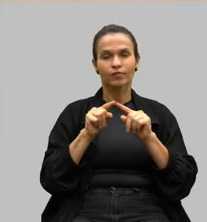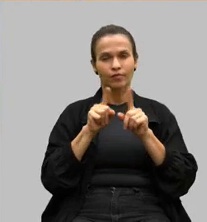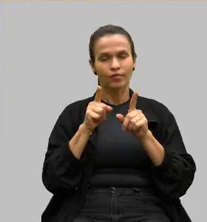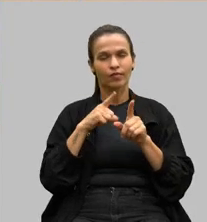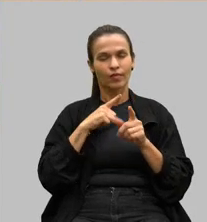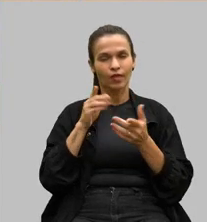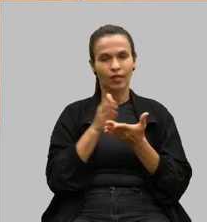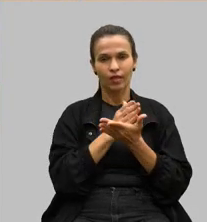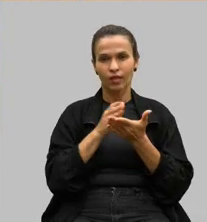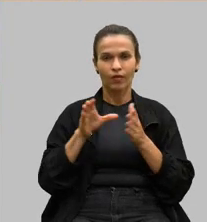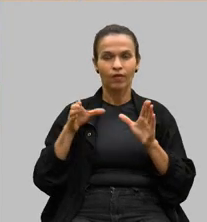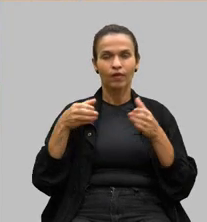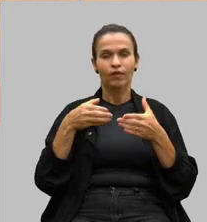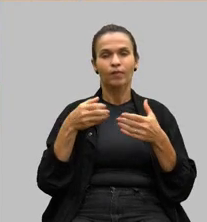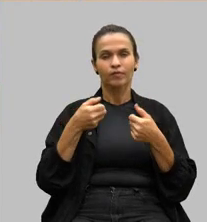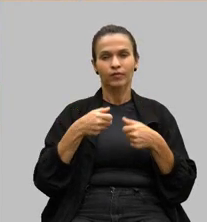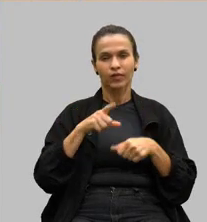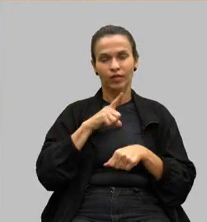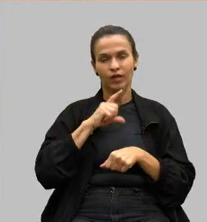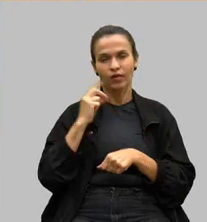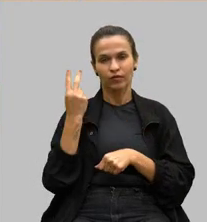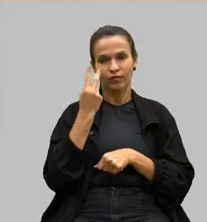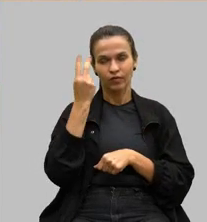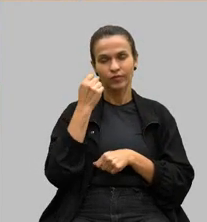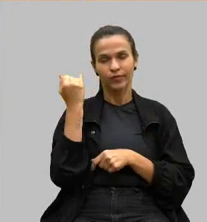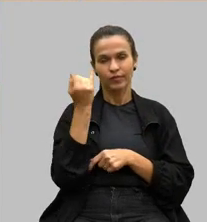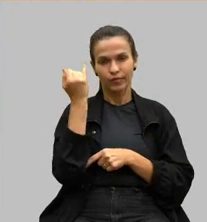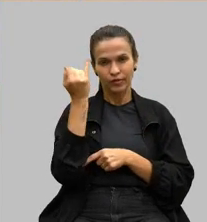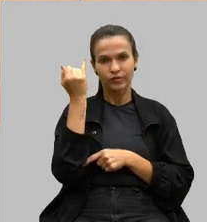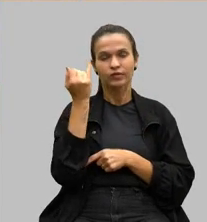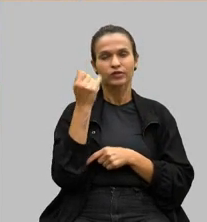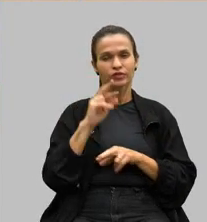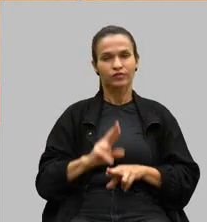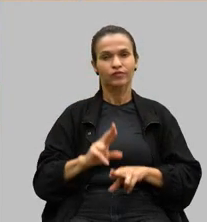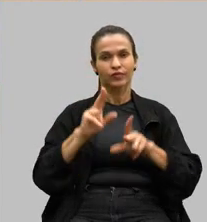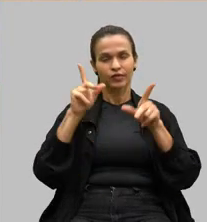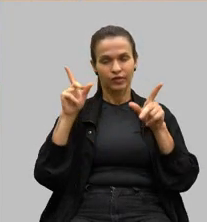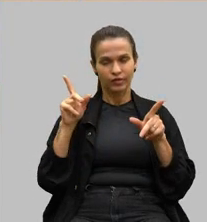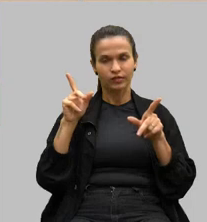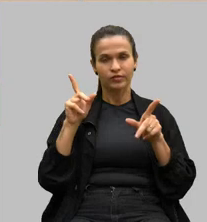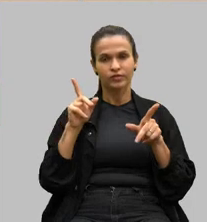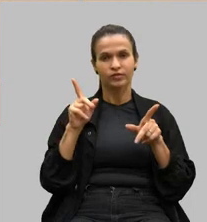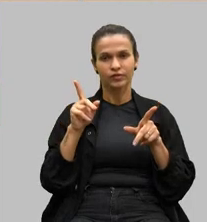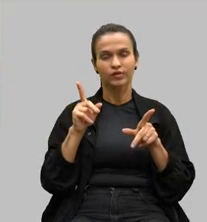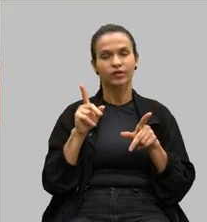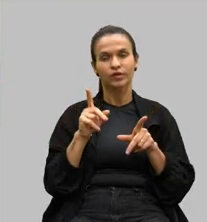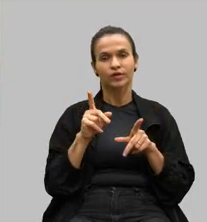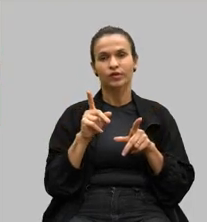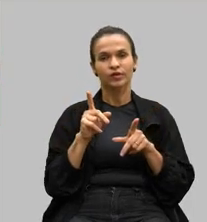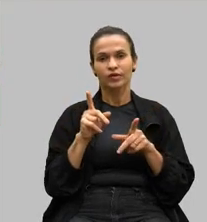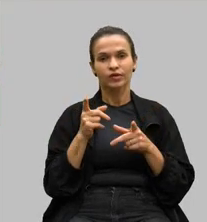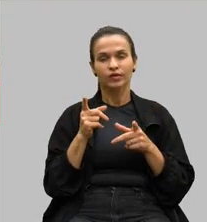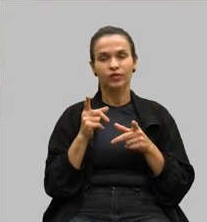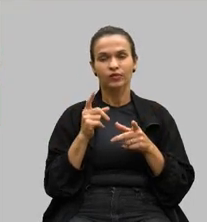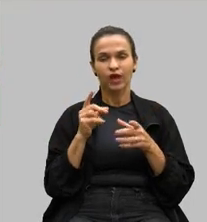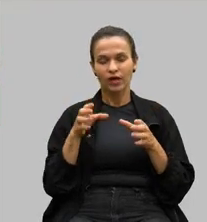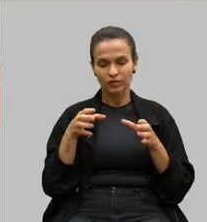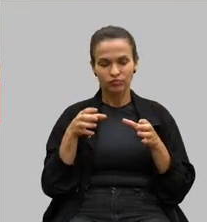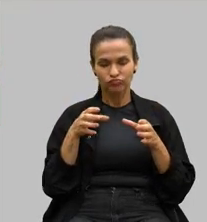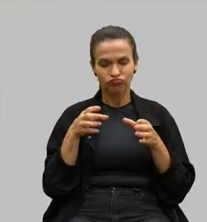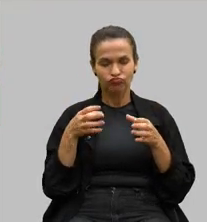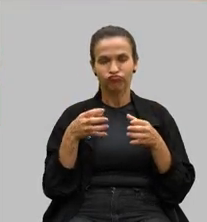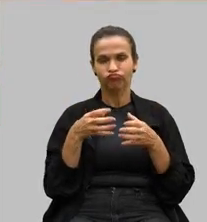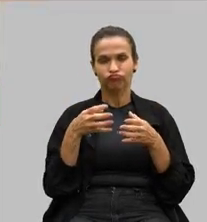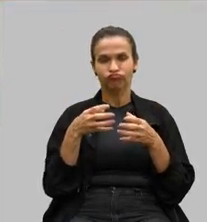kilambe tem um valor e uma uma uma importância muito diferente eh que não entra nesses espectro